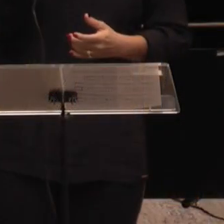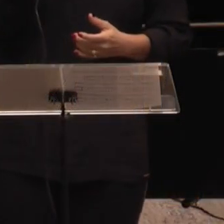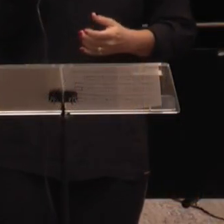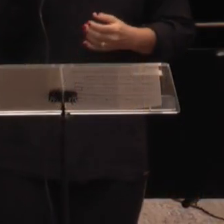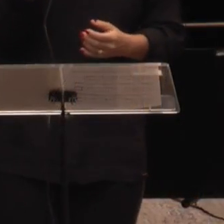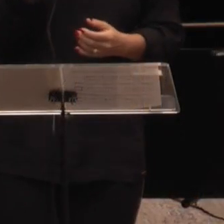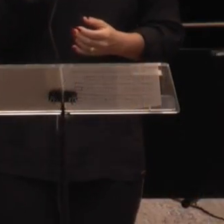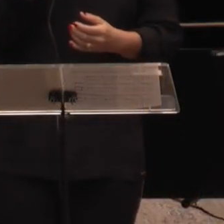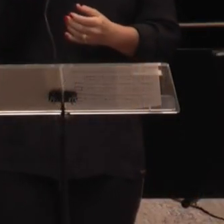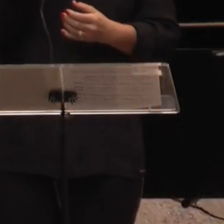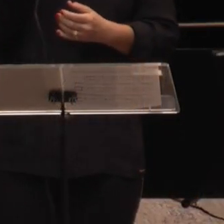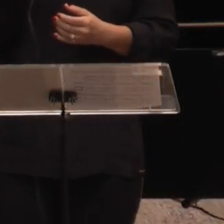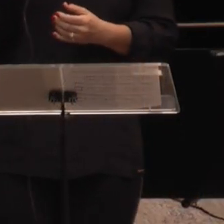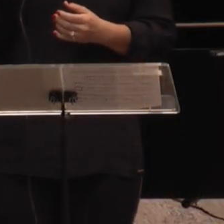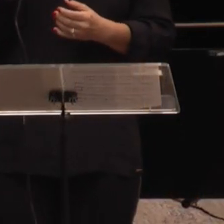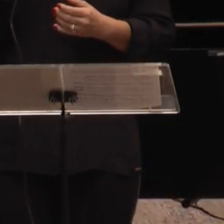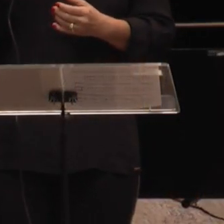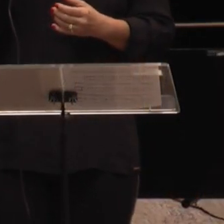Cantarei,